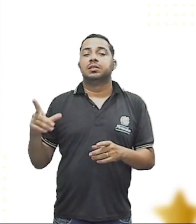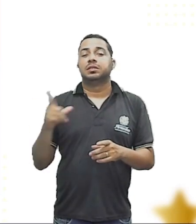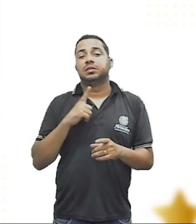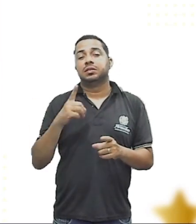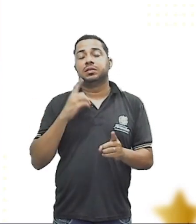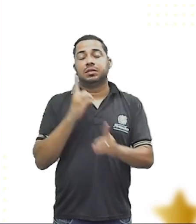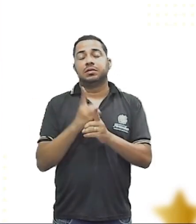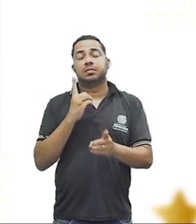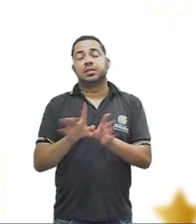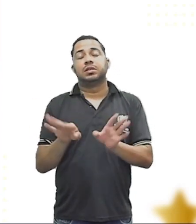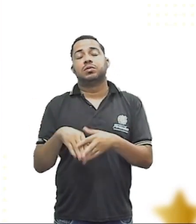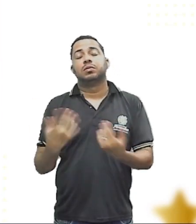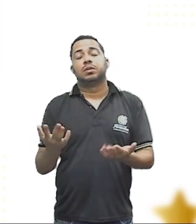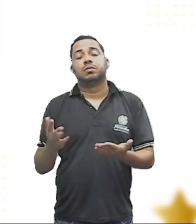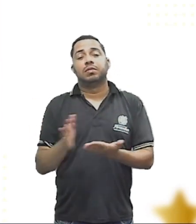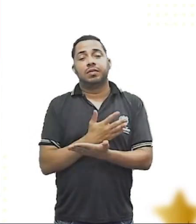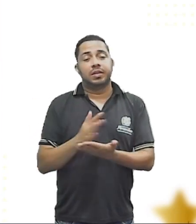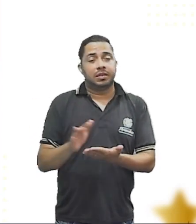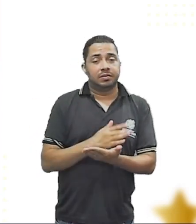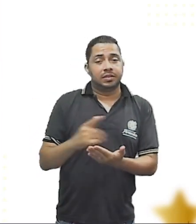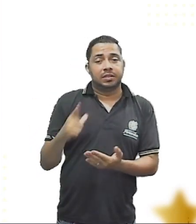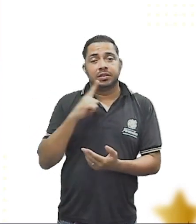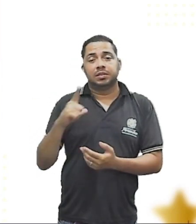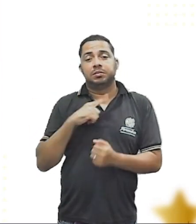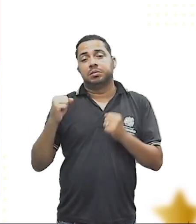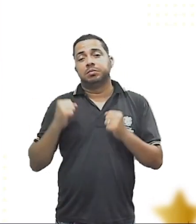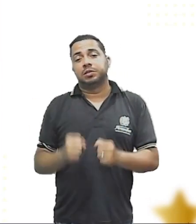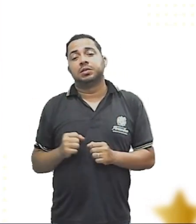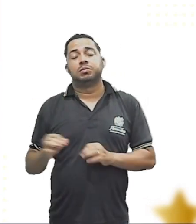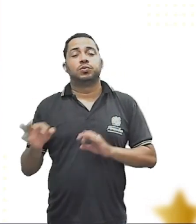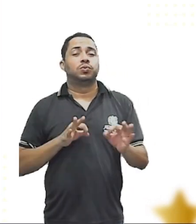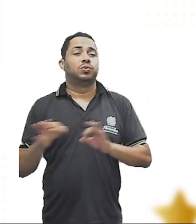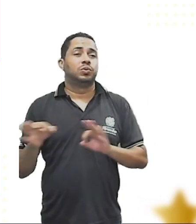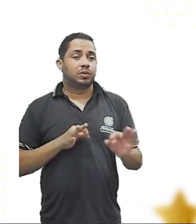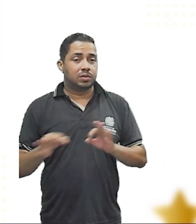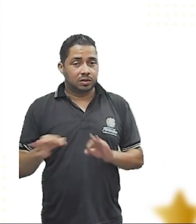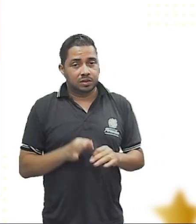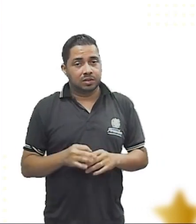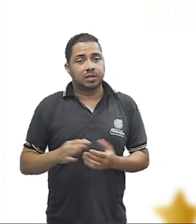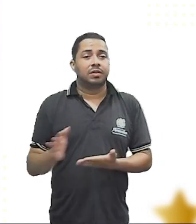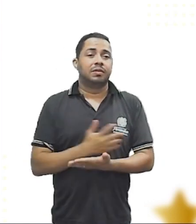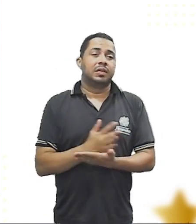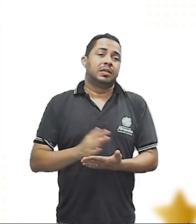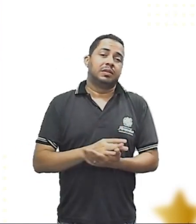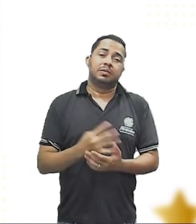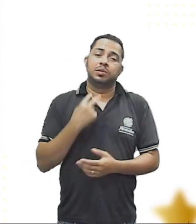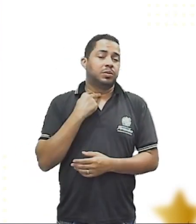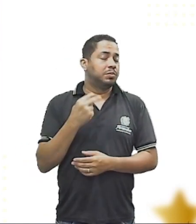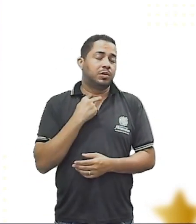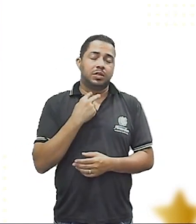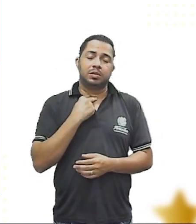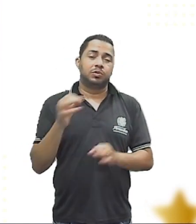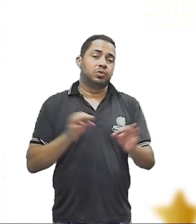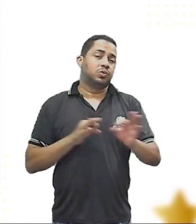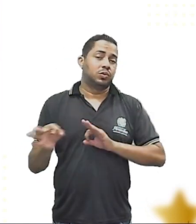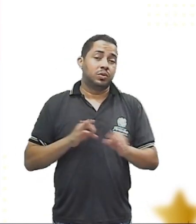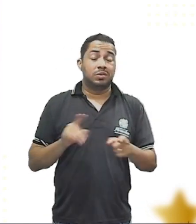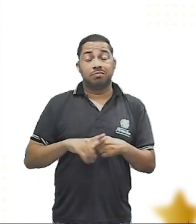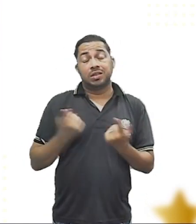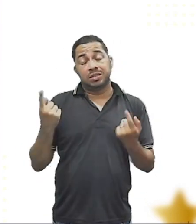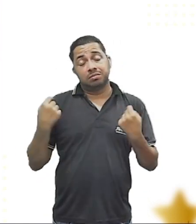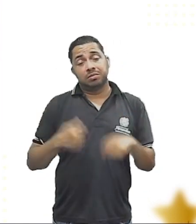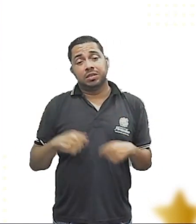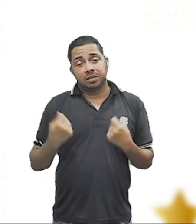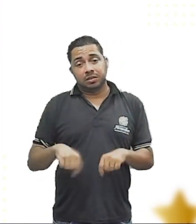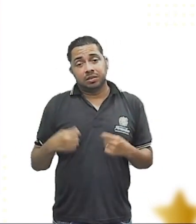variáveis, né, que nós temos, que podemos controlar e as variáveis que não podemos controlar, mas